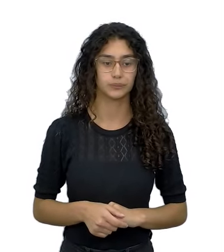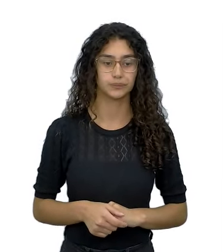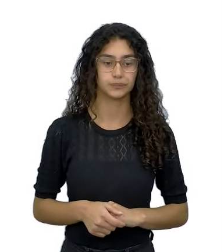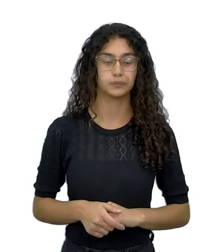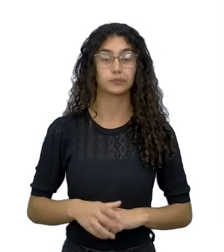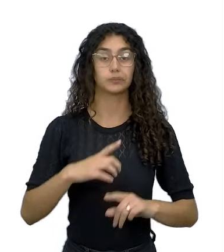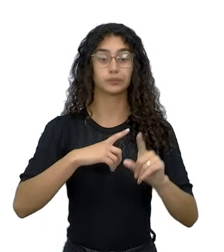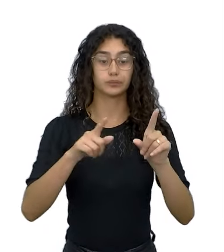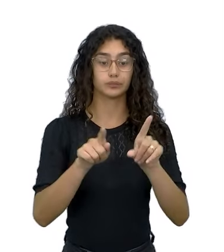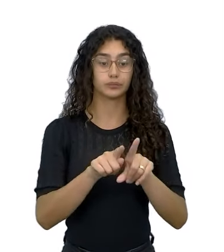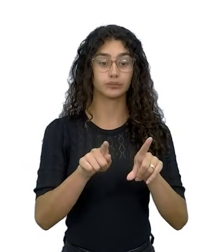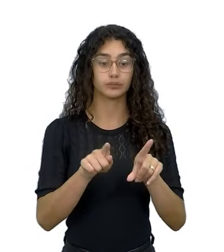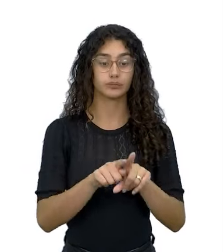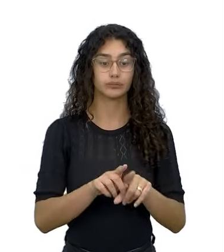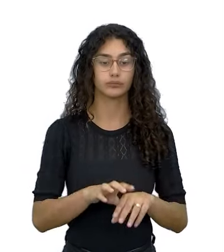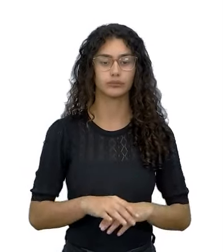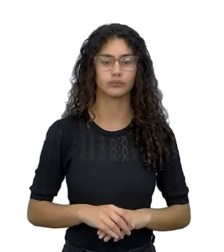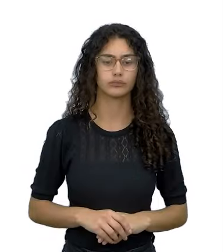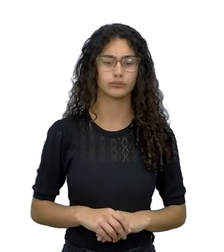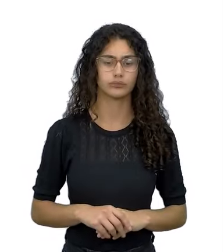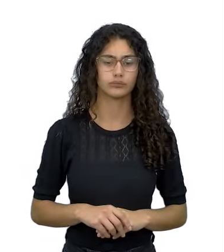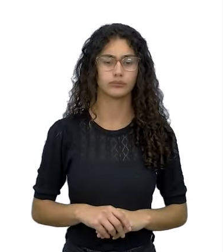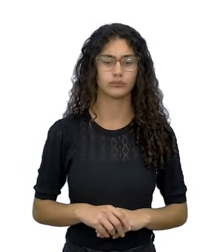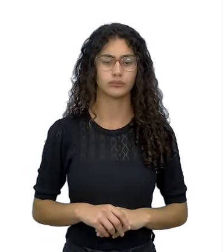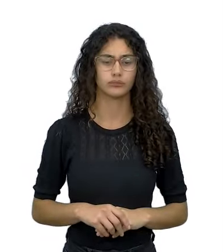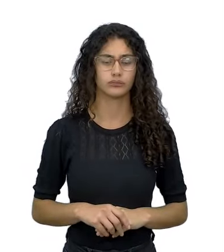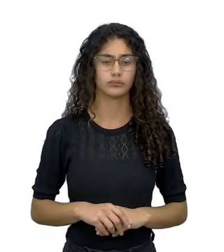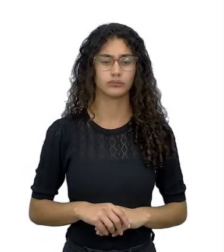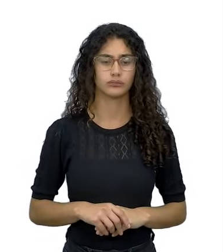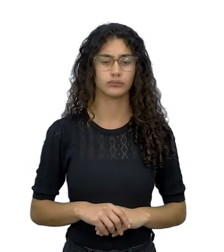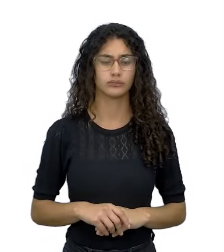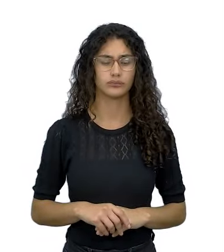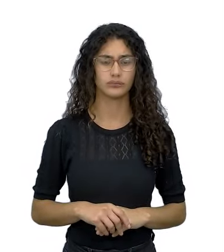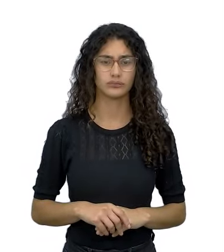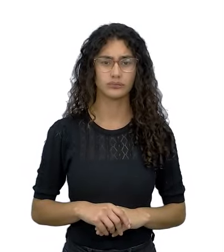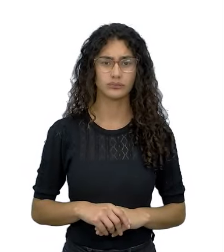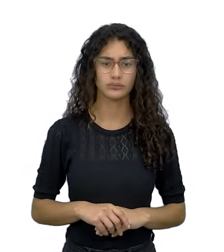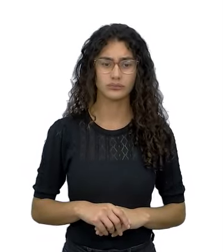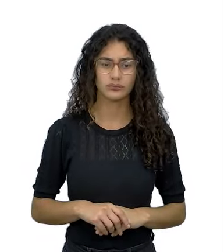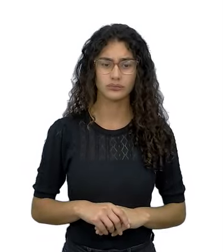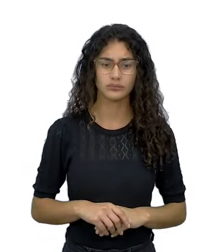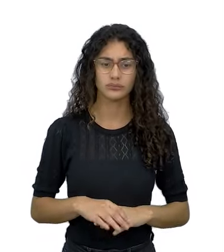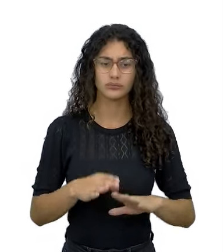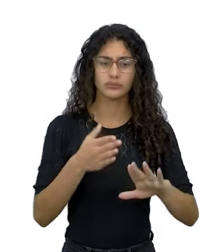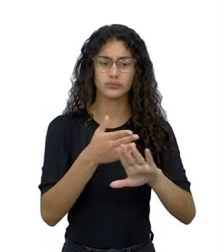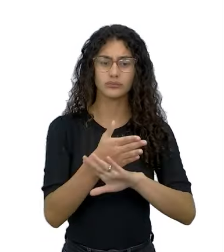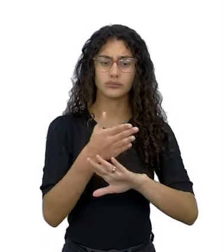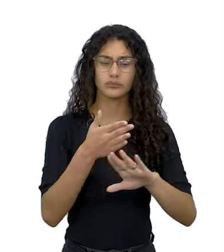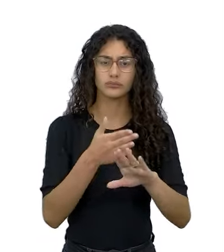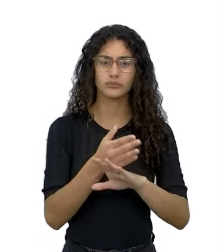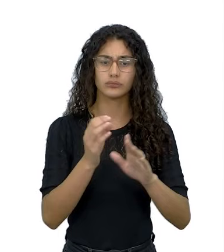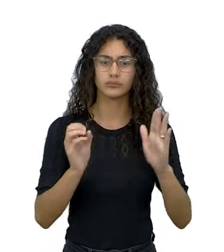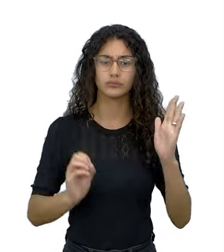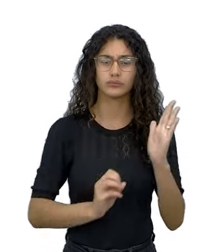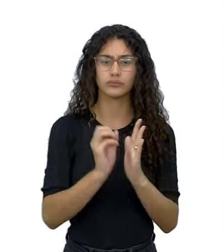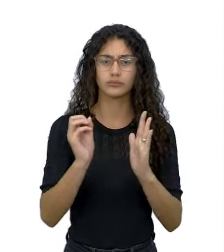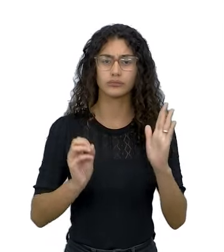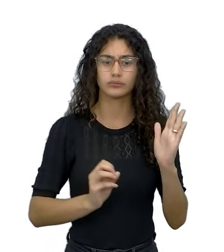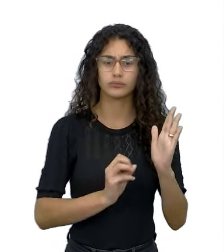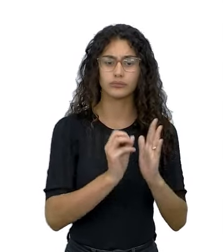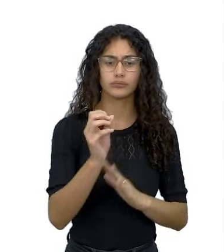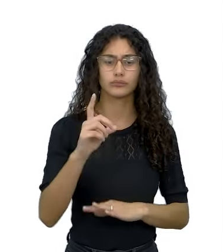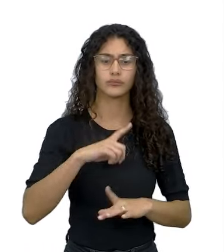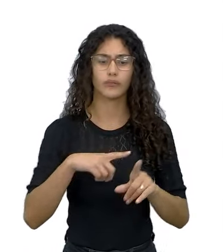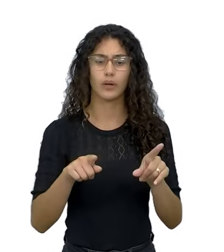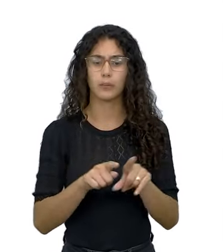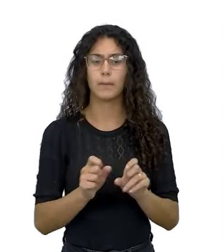Aqui também a gente tem, lembrando, né, para vocês poderem acessar aí o centro de mídias, no caso o repositório,